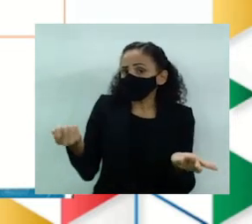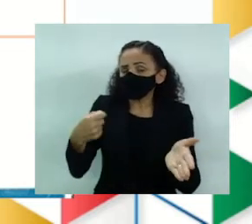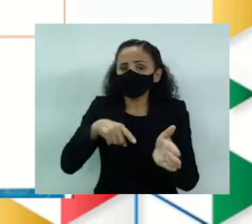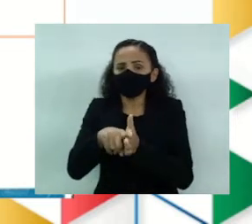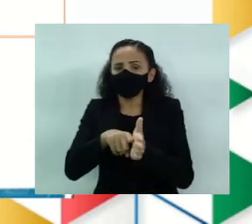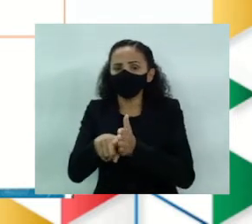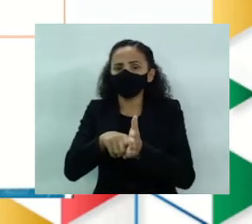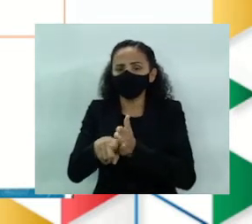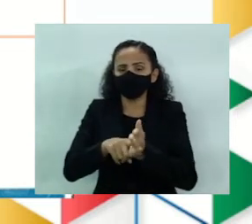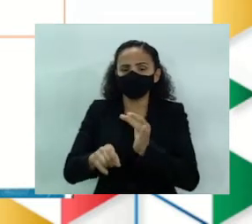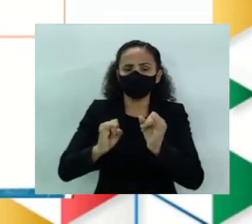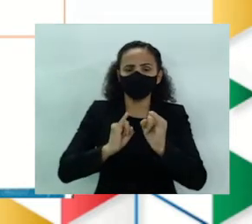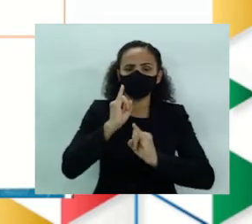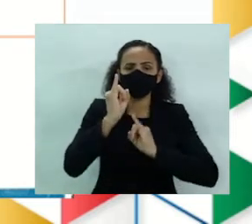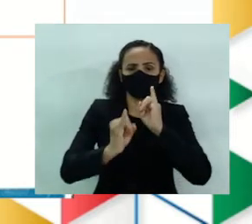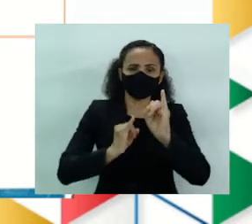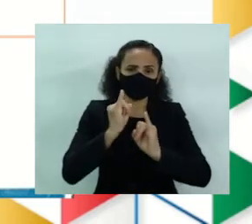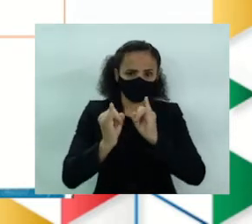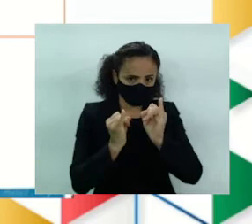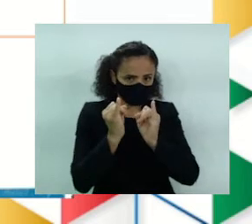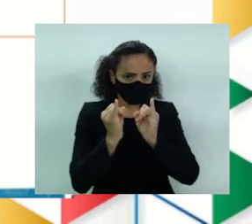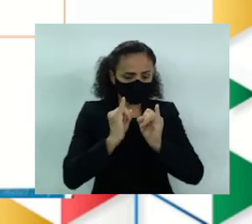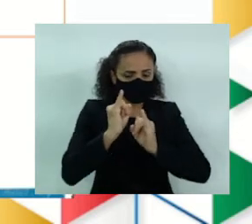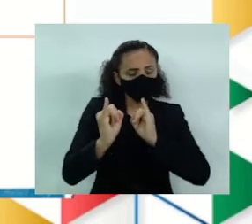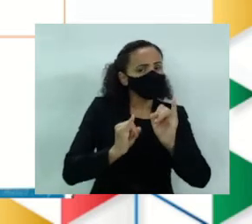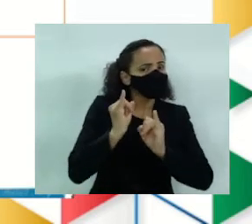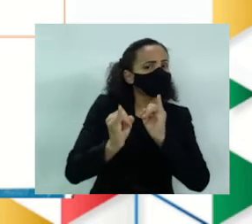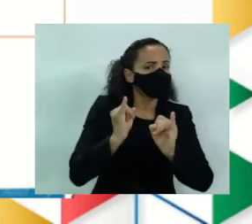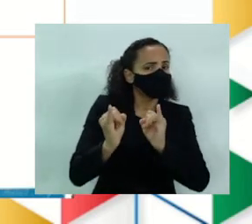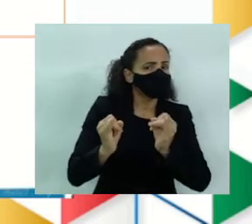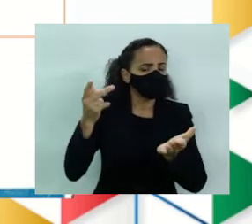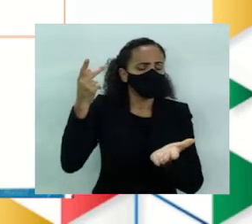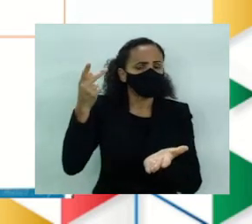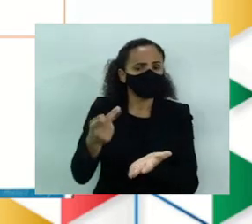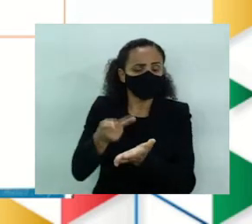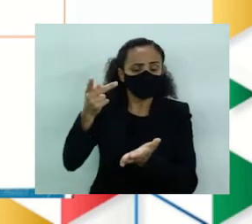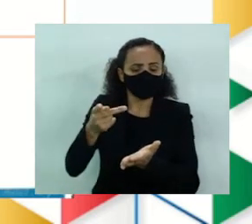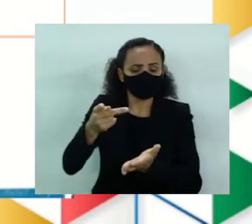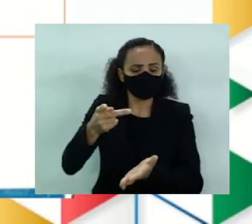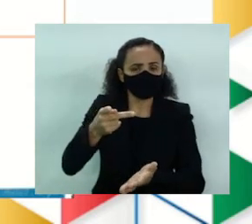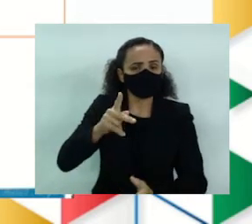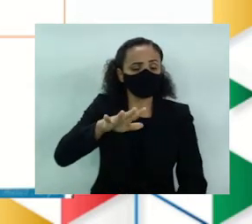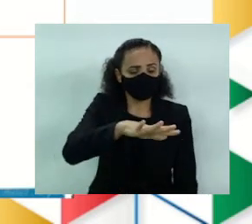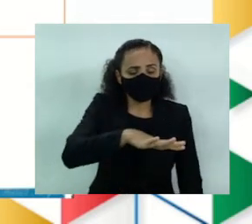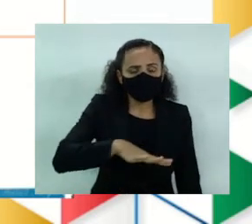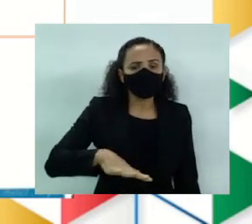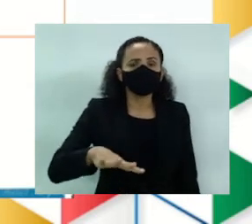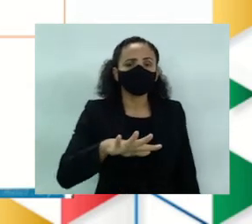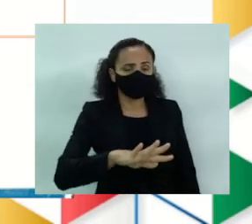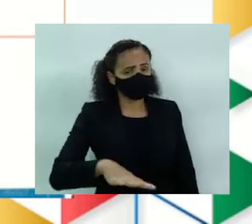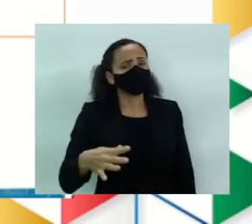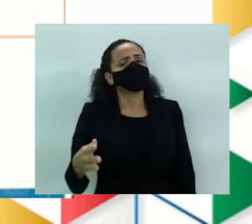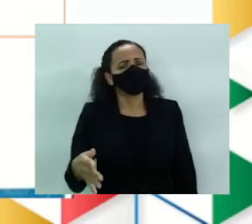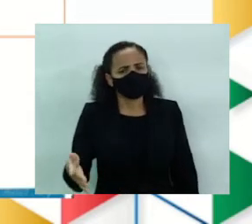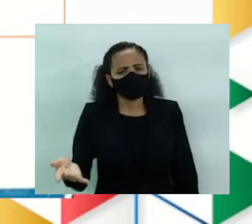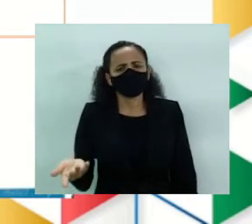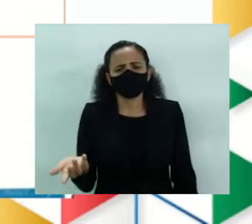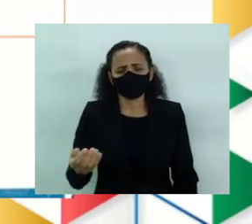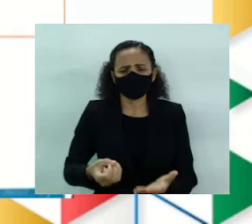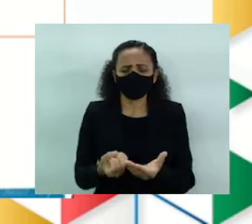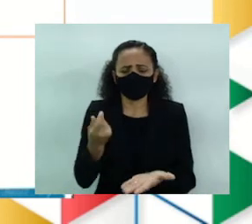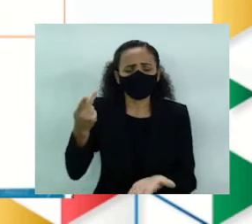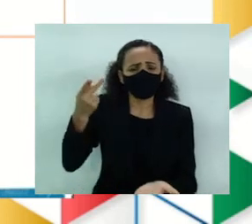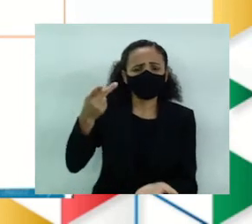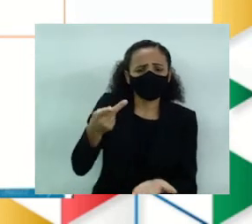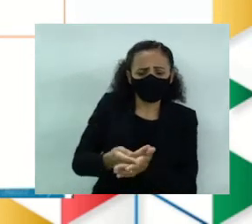na internet, que os furacões, ciclones e tufões, quando acontecem, infelizmente arrasam